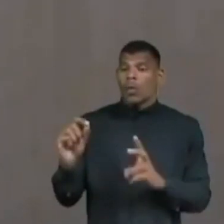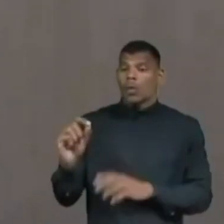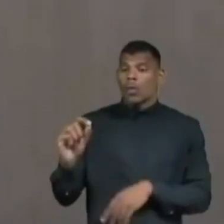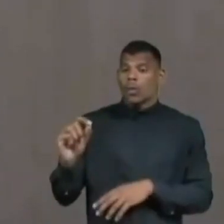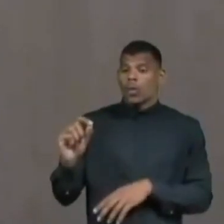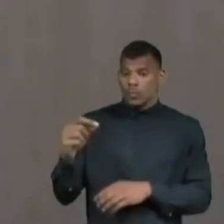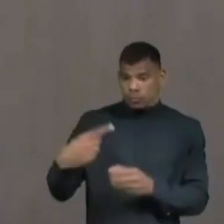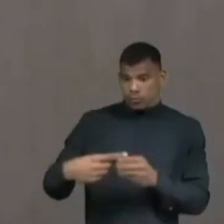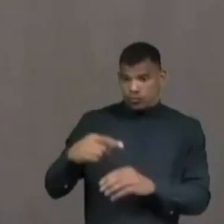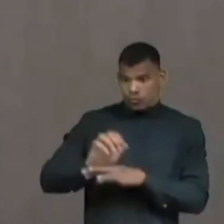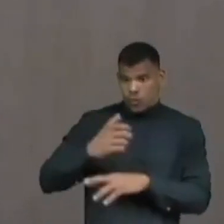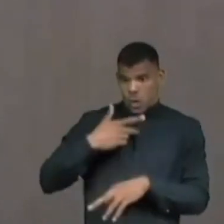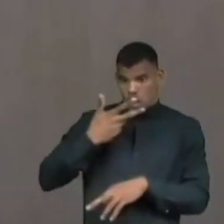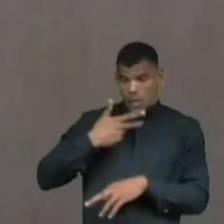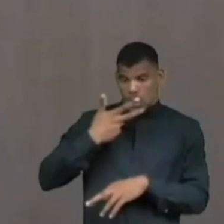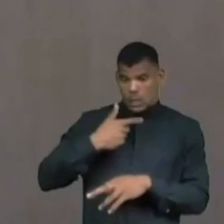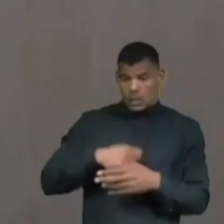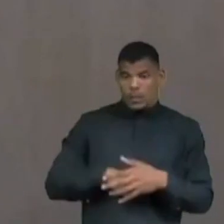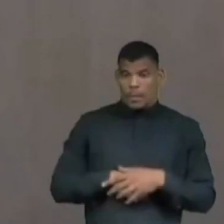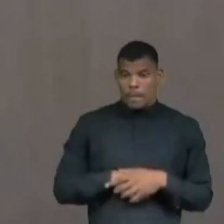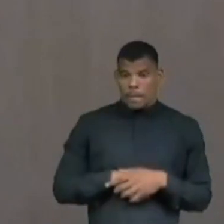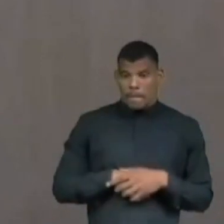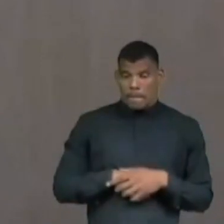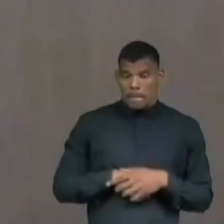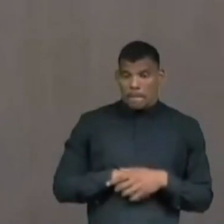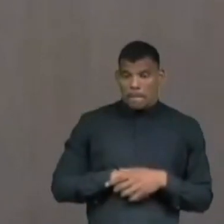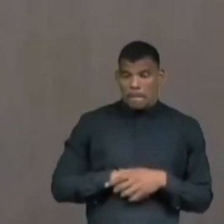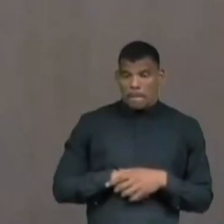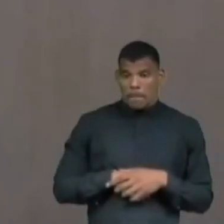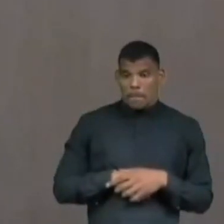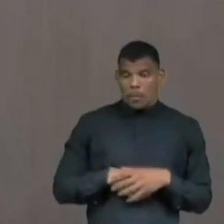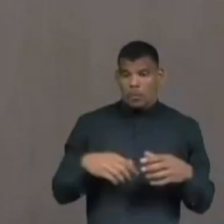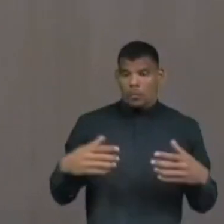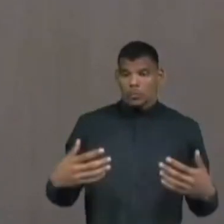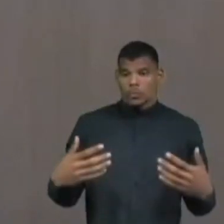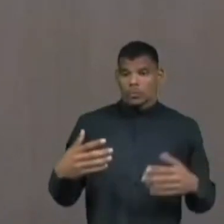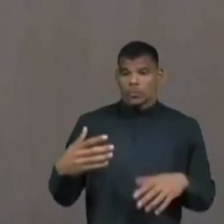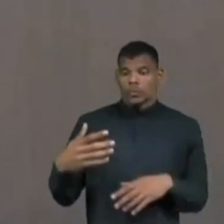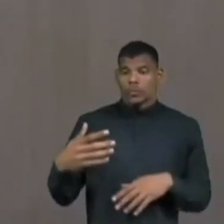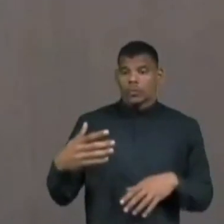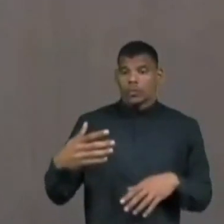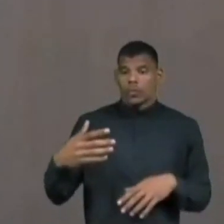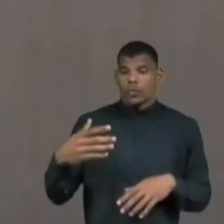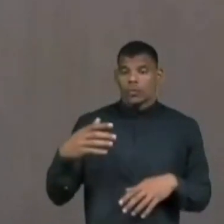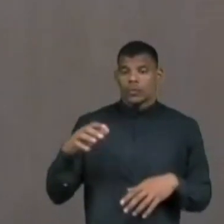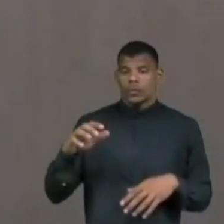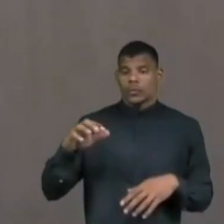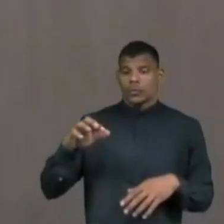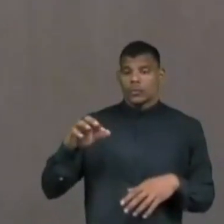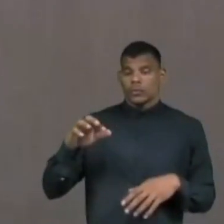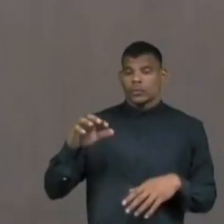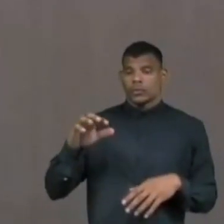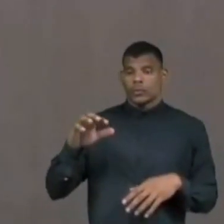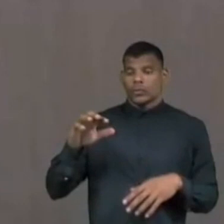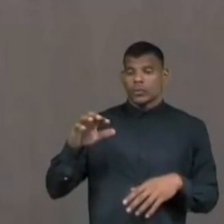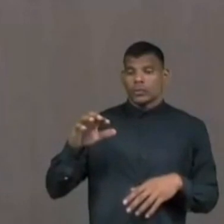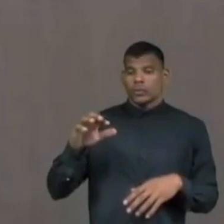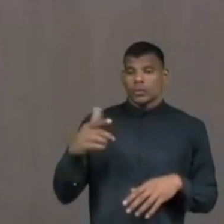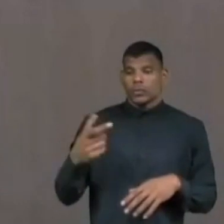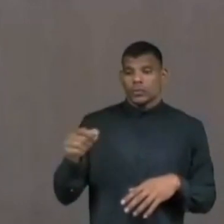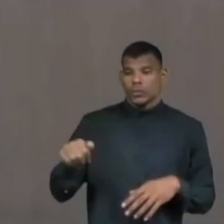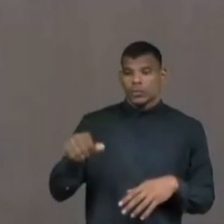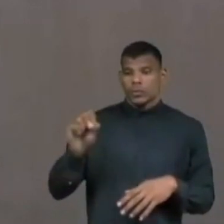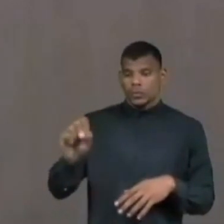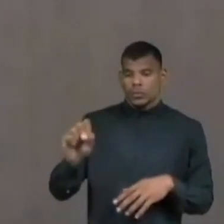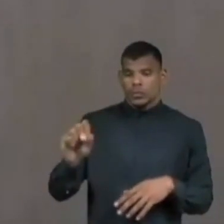municípios brasileiros, entre eles as 184 cidades do Ceará. Muitos aqui, colegas, disseram que saiu de 20 para 18. Não, como diz o